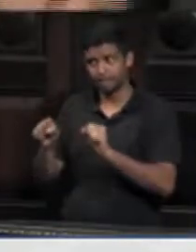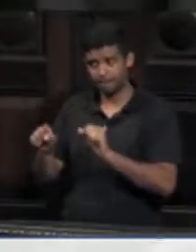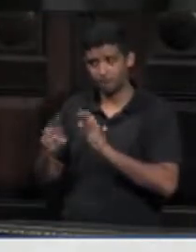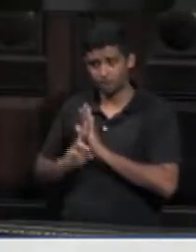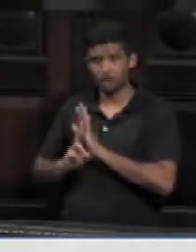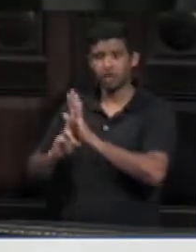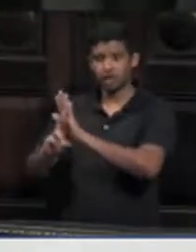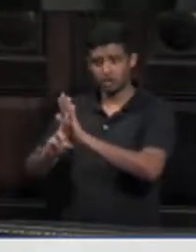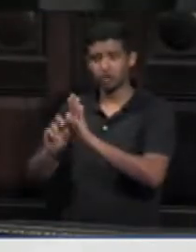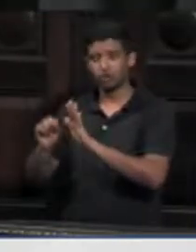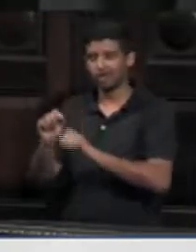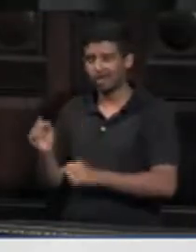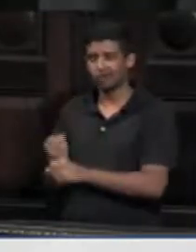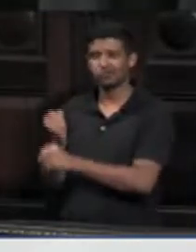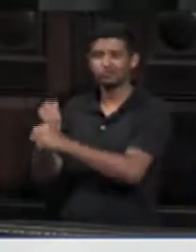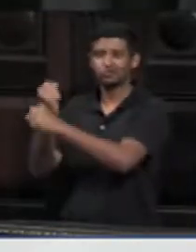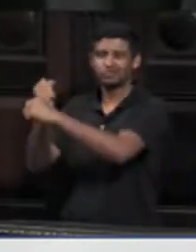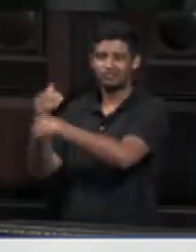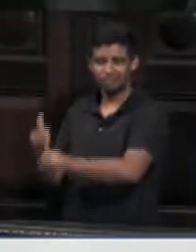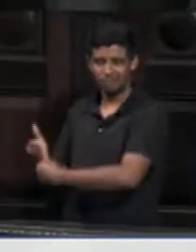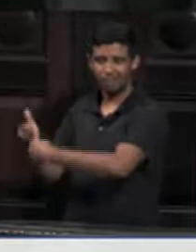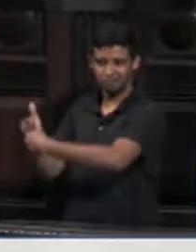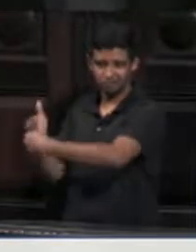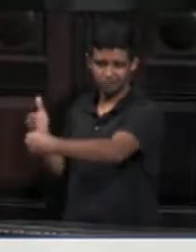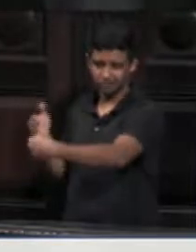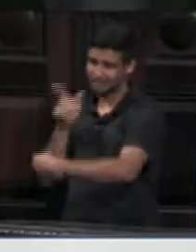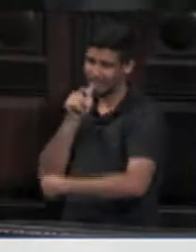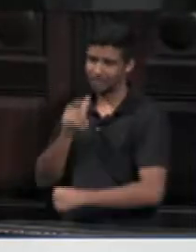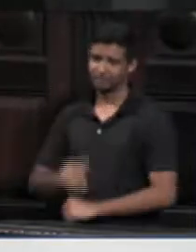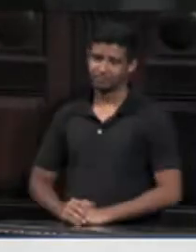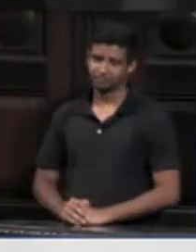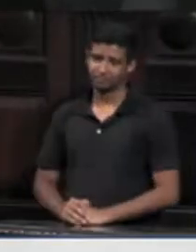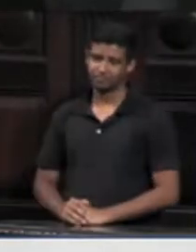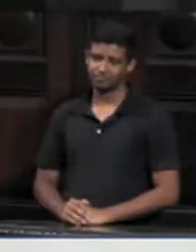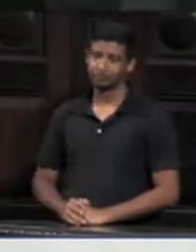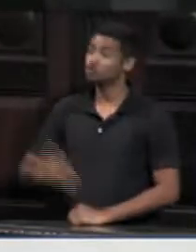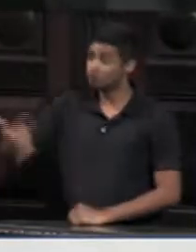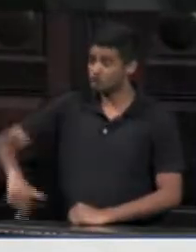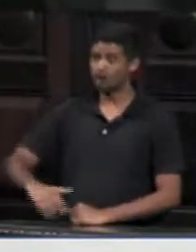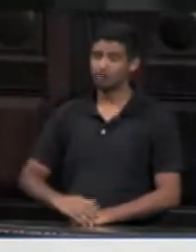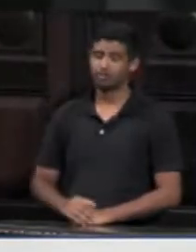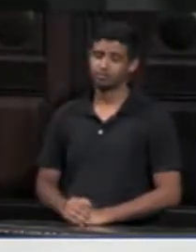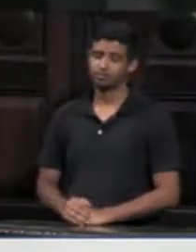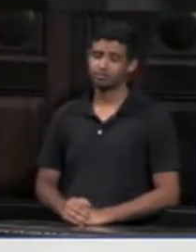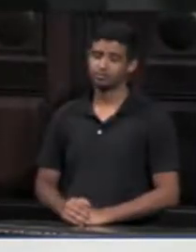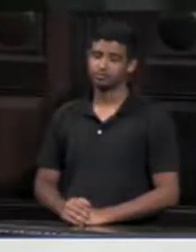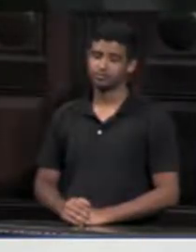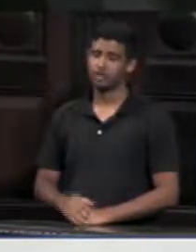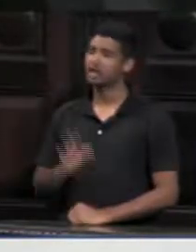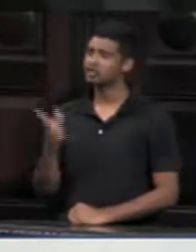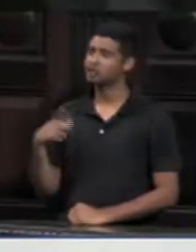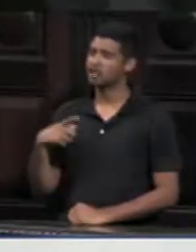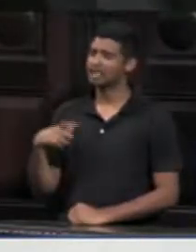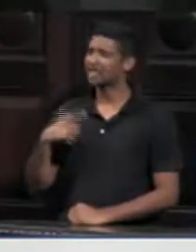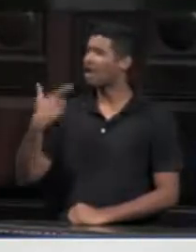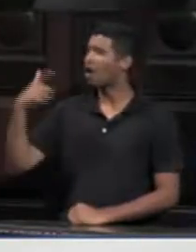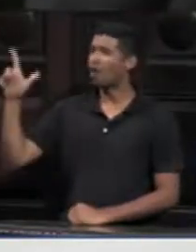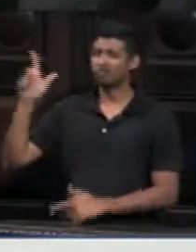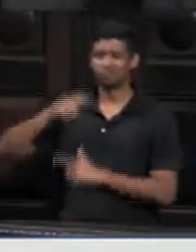a construção daquela barragem. E mais, já há outros